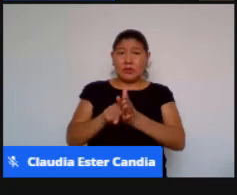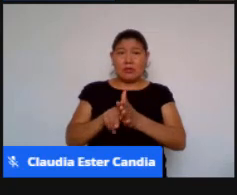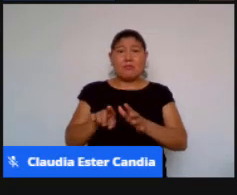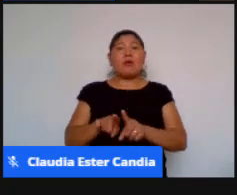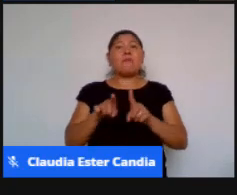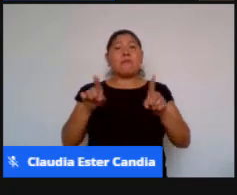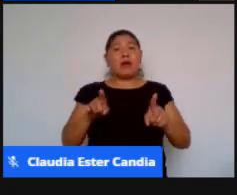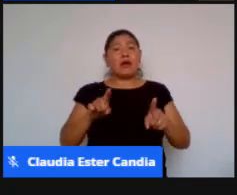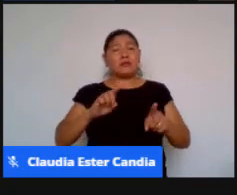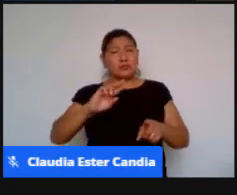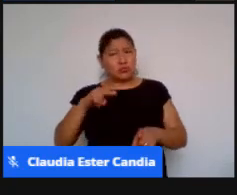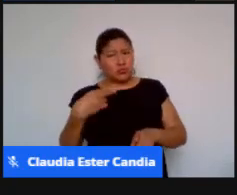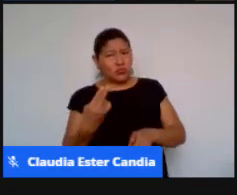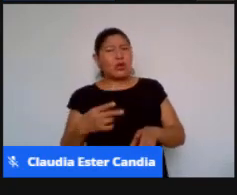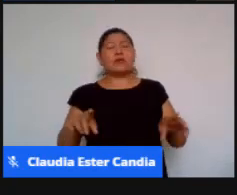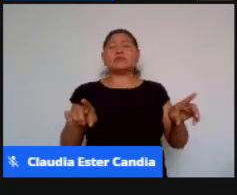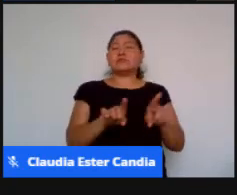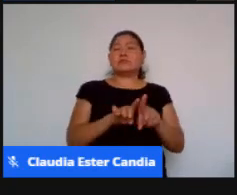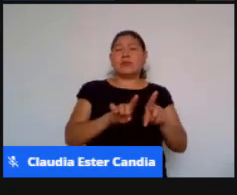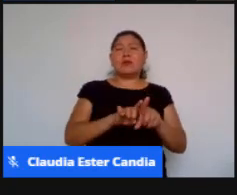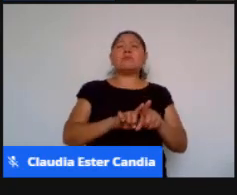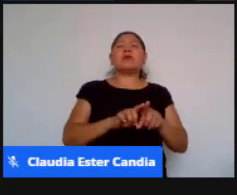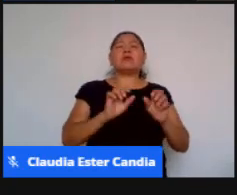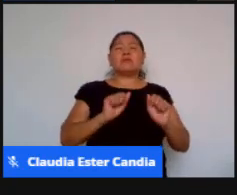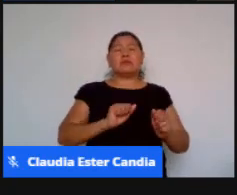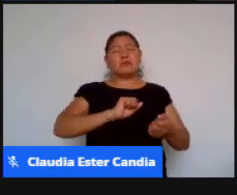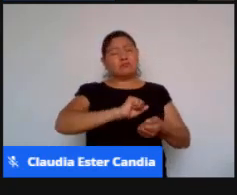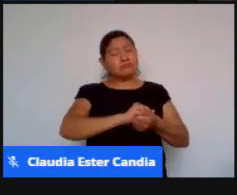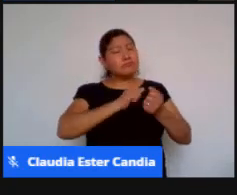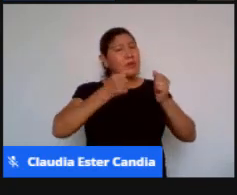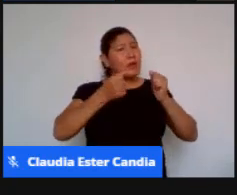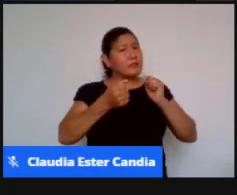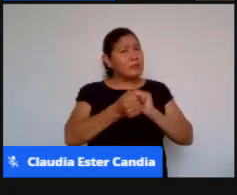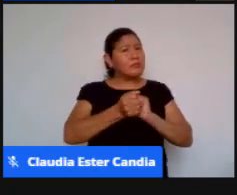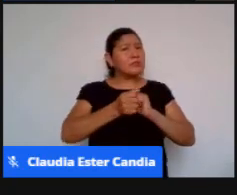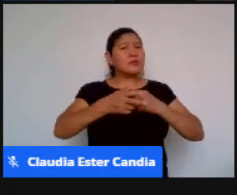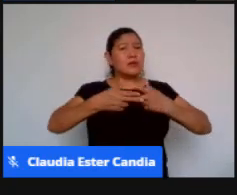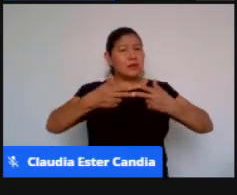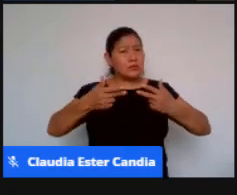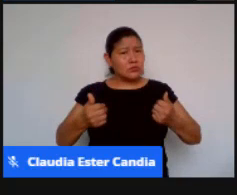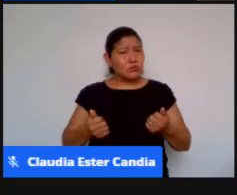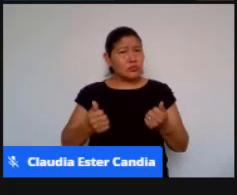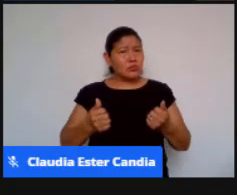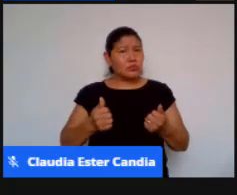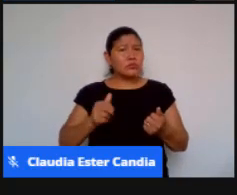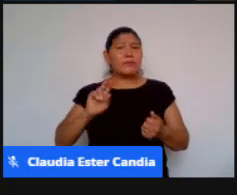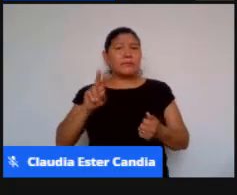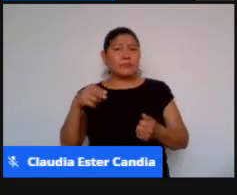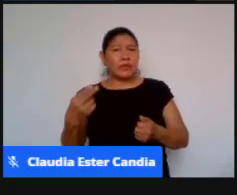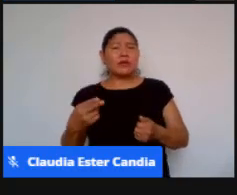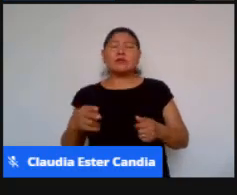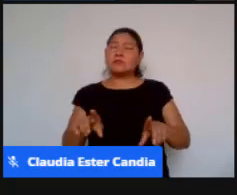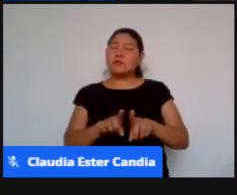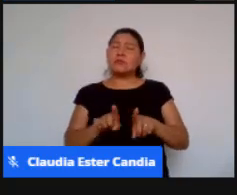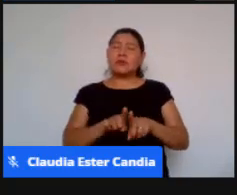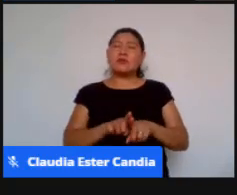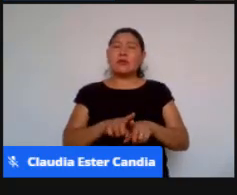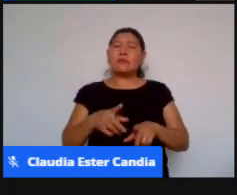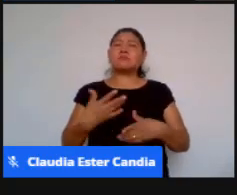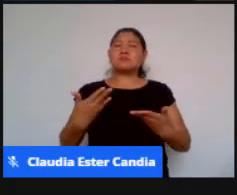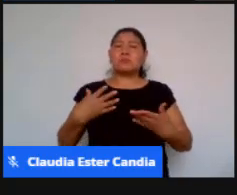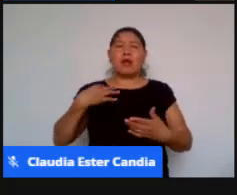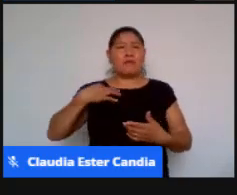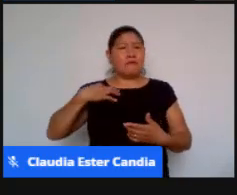se ajustando, porque tudo pode ser ajustado, organizado, né? Então, a gente também está aberto para vocês irem